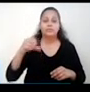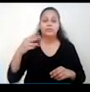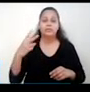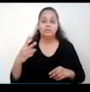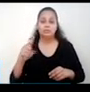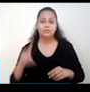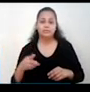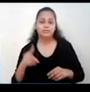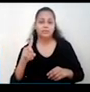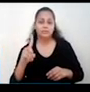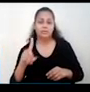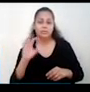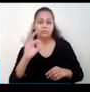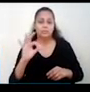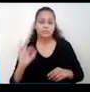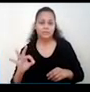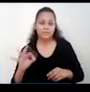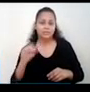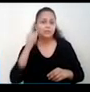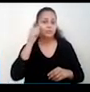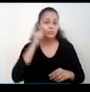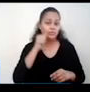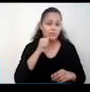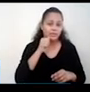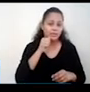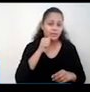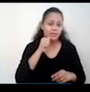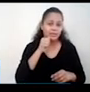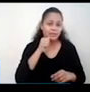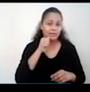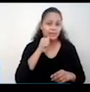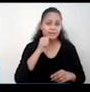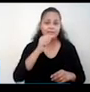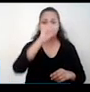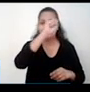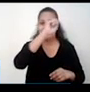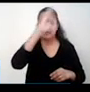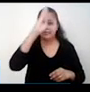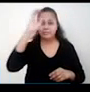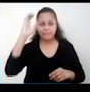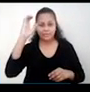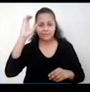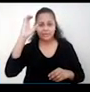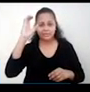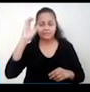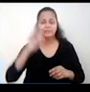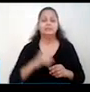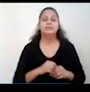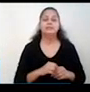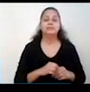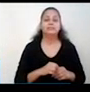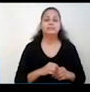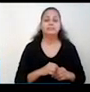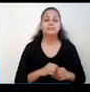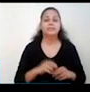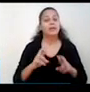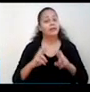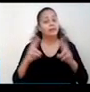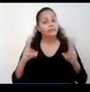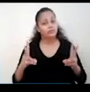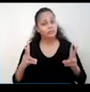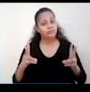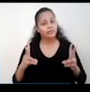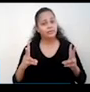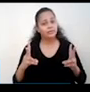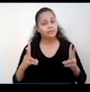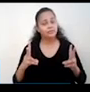92,1% das mulheres brasileiras são alfabetizadas e os homens 91,4%. Então, um pouco diferente